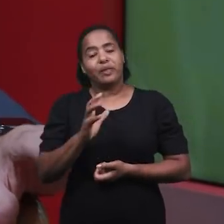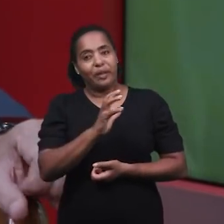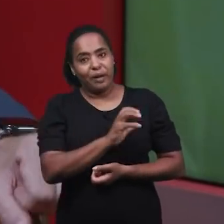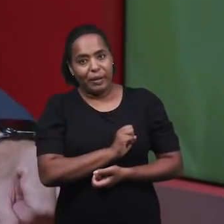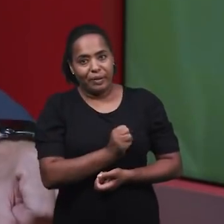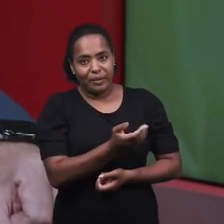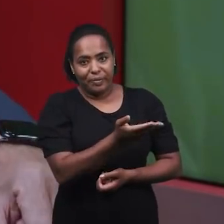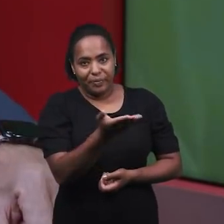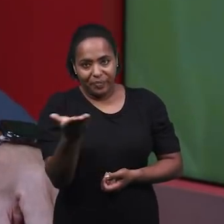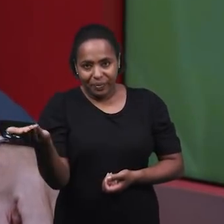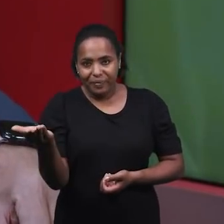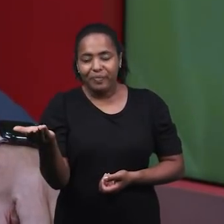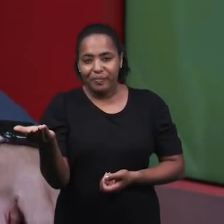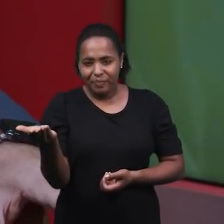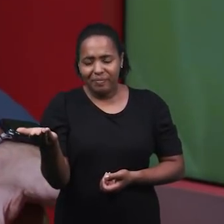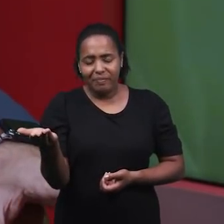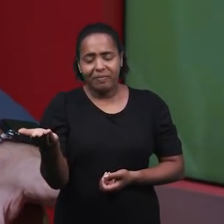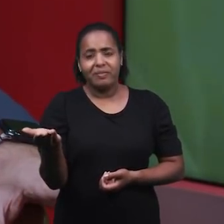Queridos,